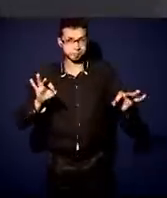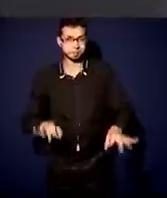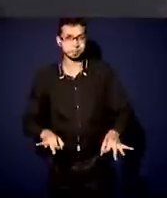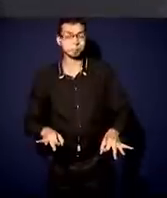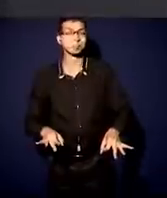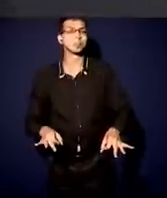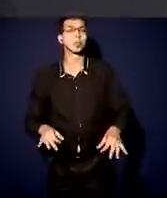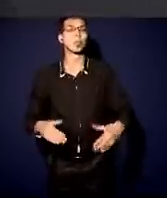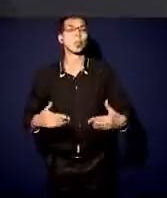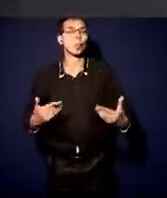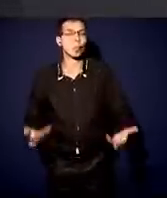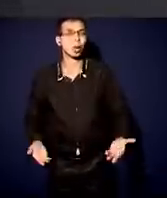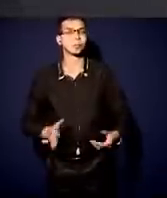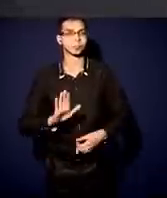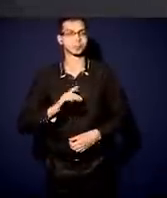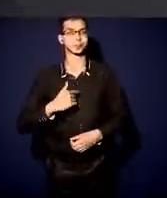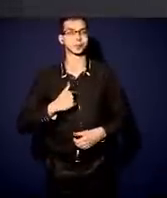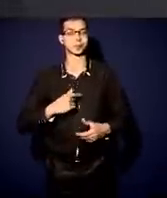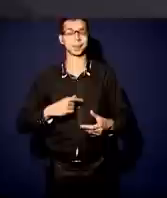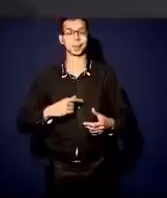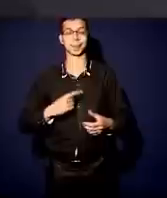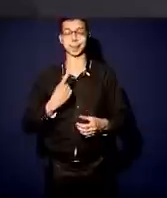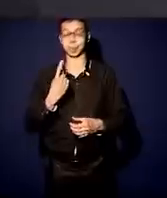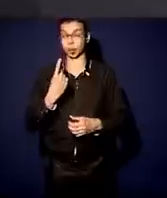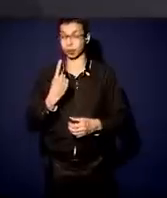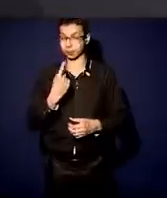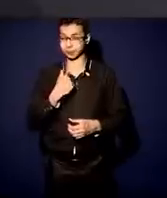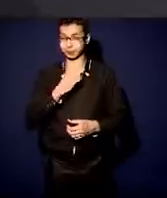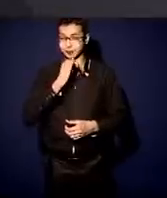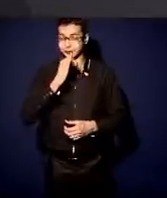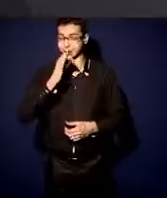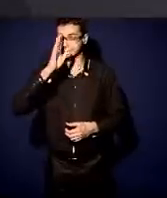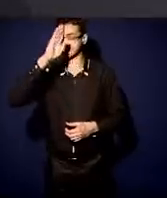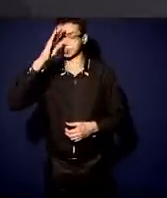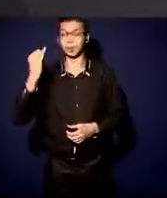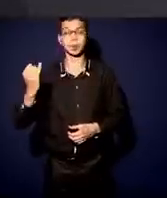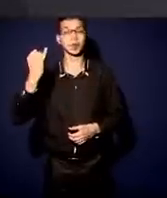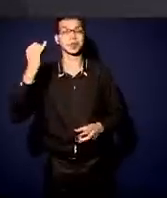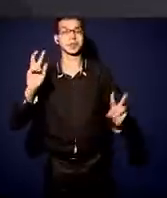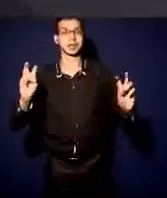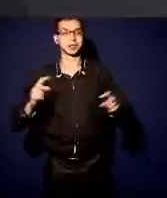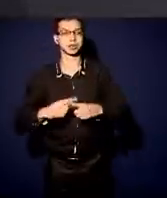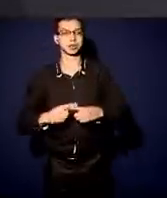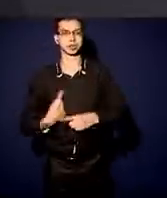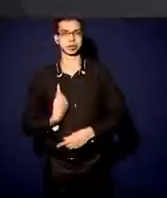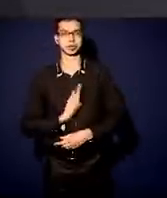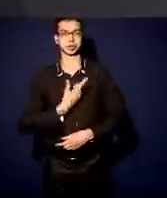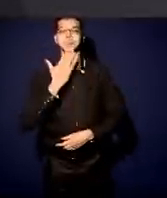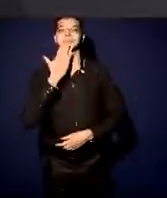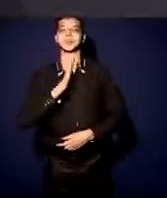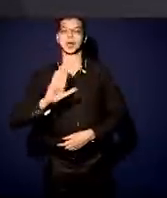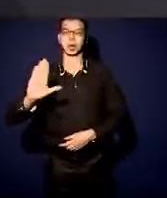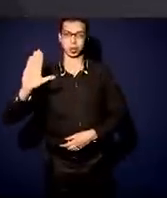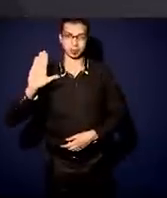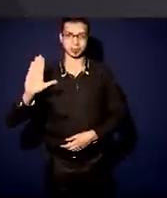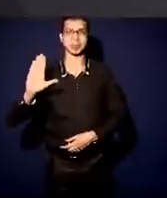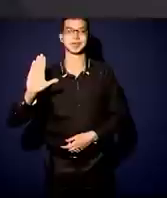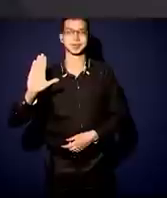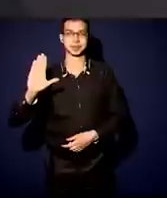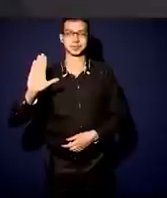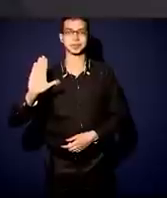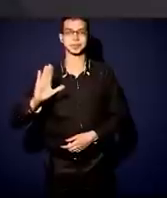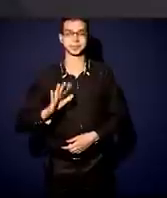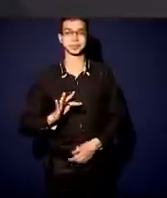tem um ponto que eu acho muito relevante o fato da gente ter feito essa promessa de ajuste